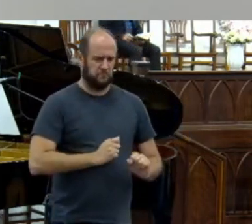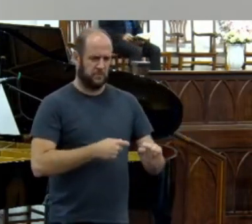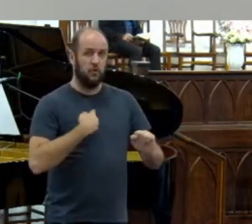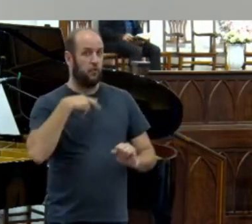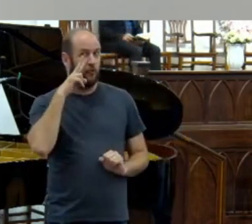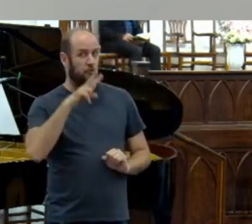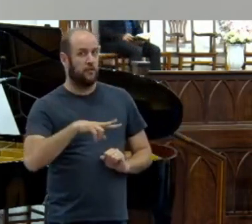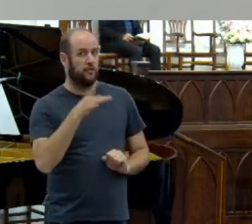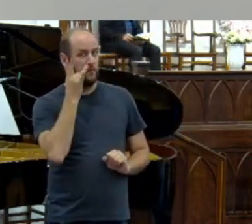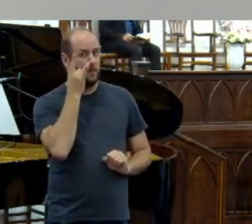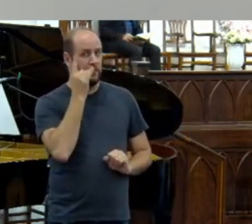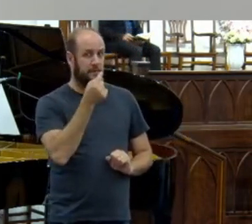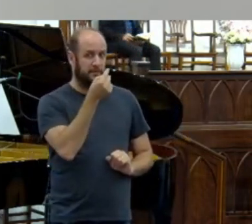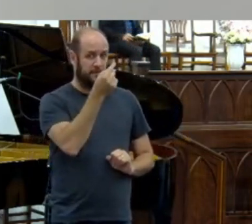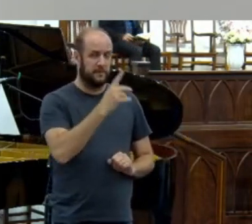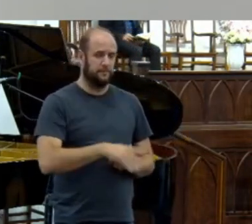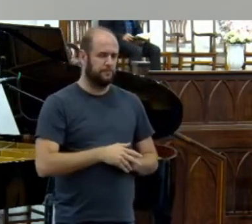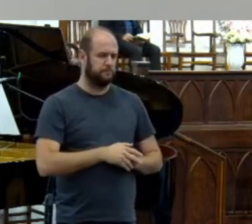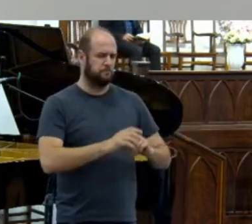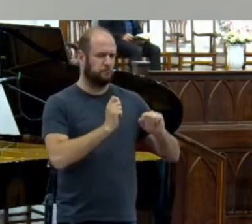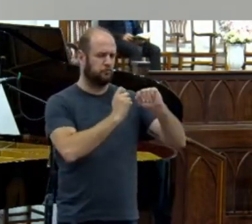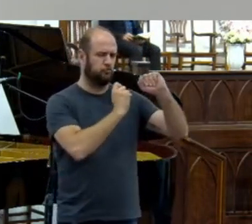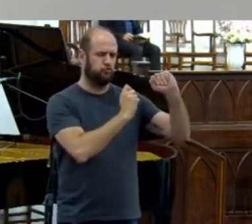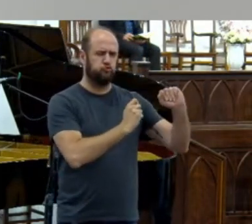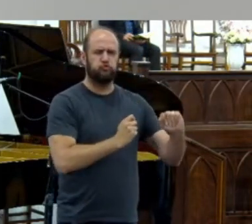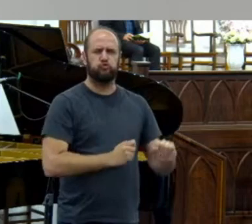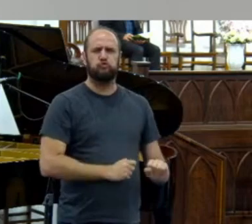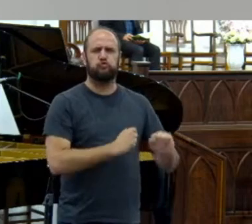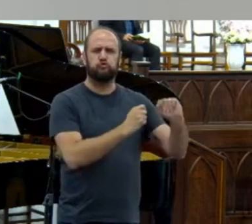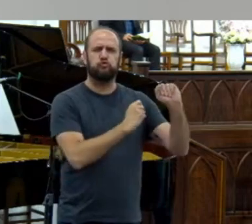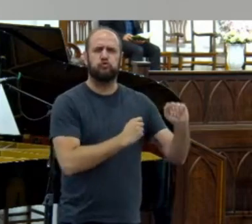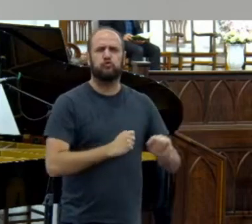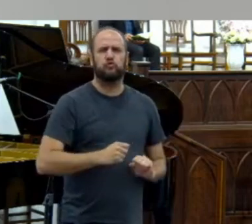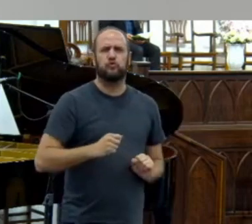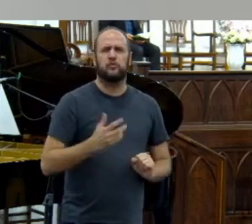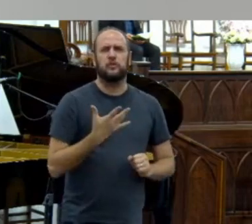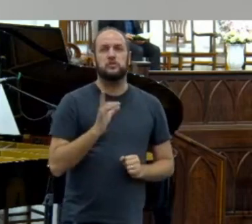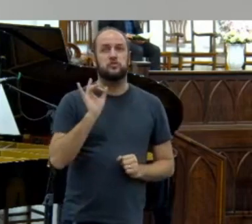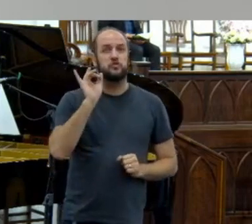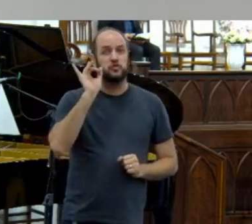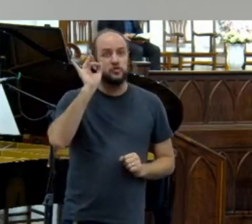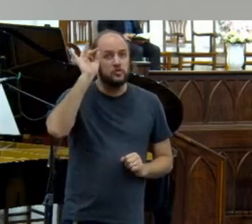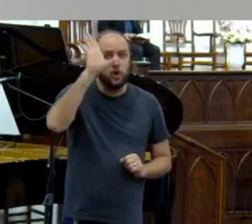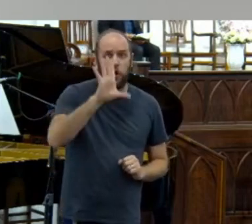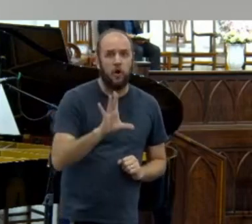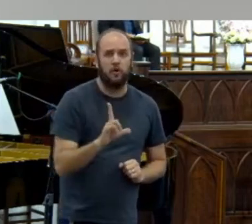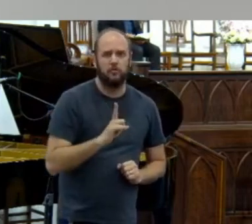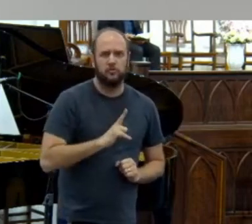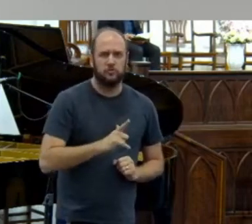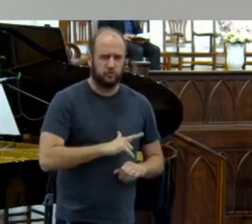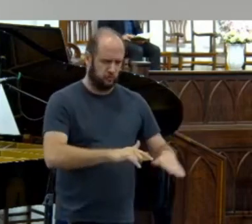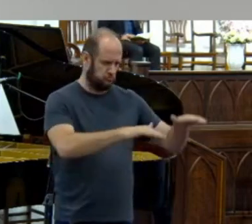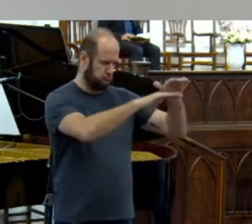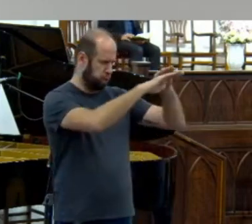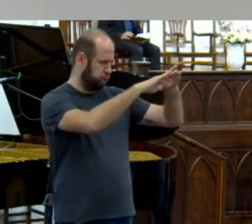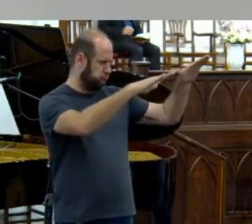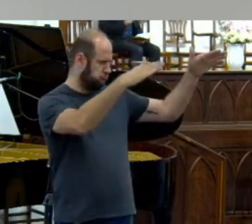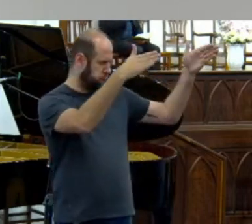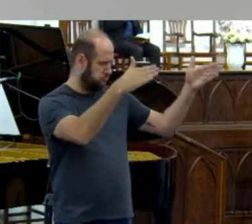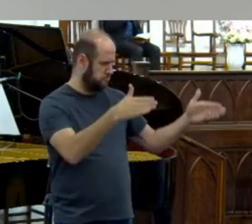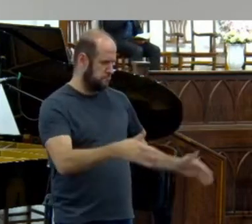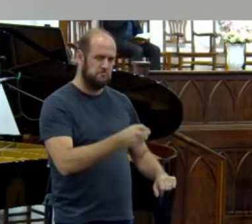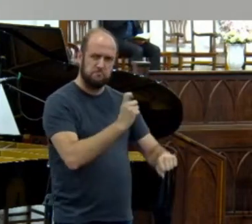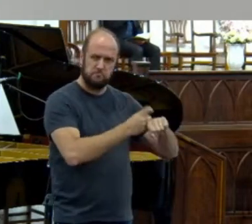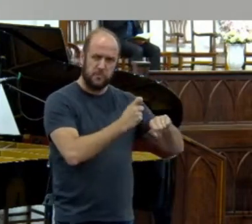atrás. Àquela altura, ele tinha somente um grande bloco de mármore que